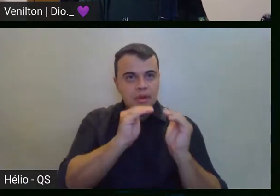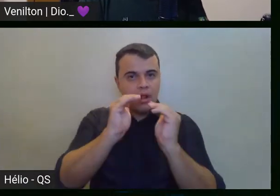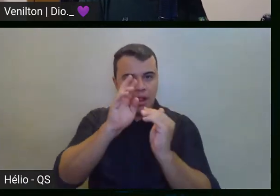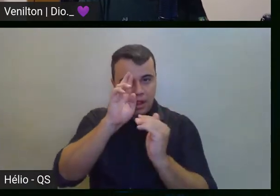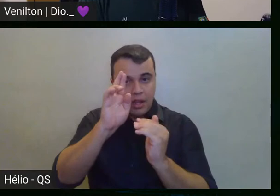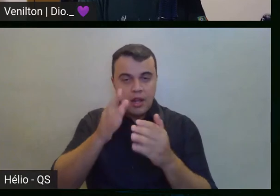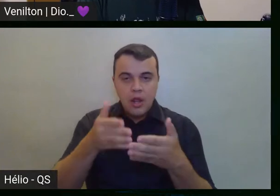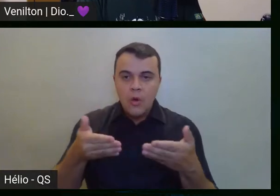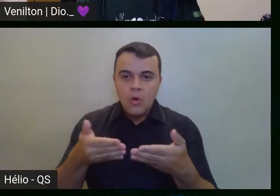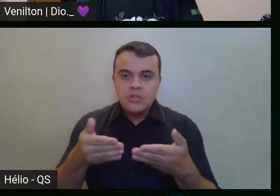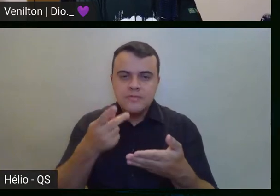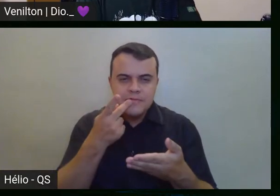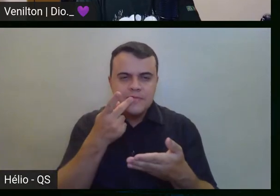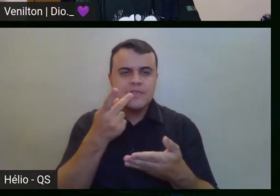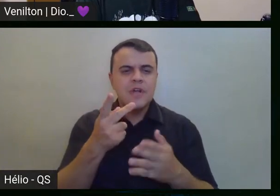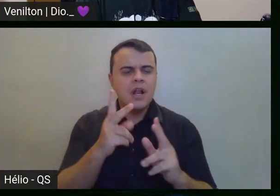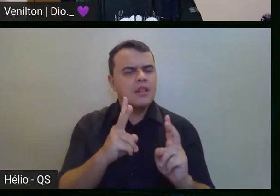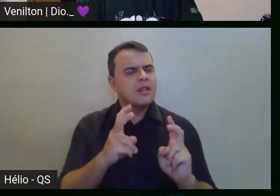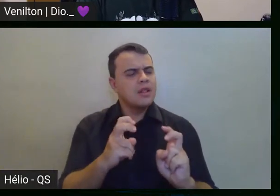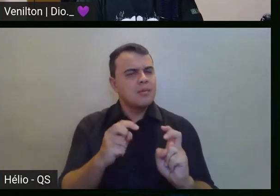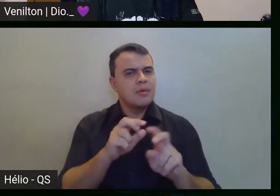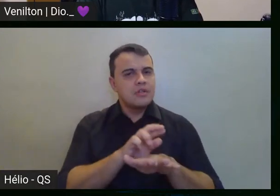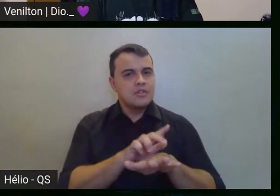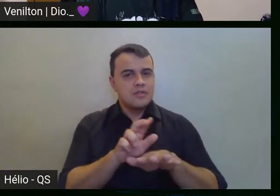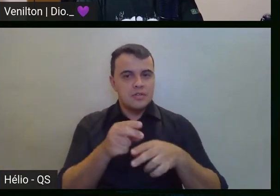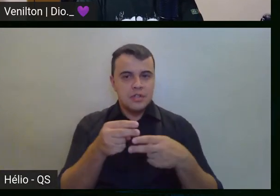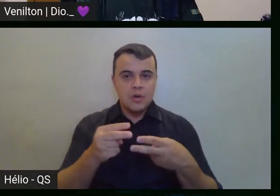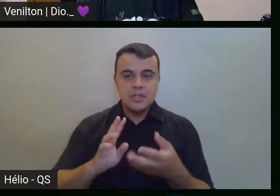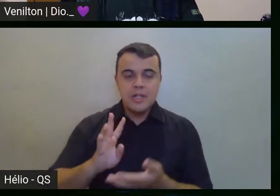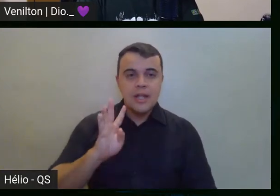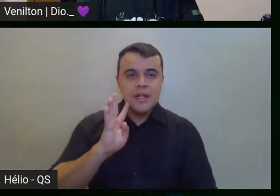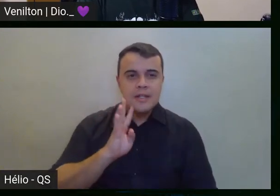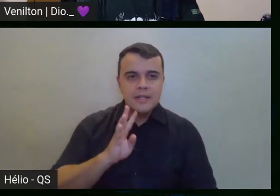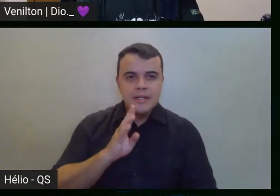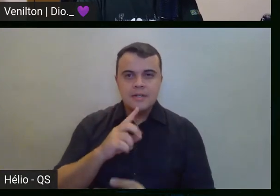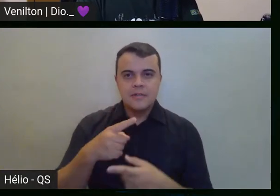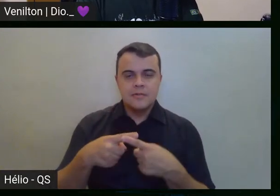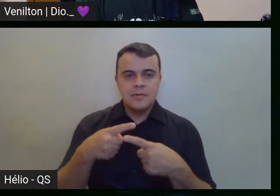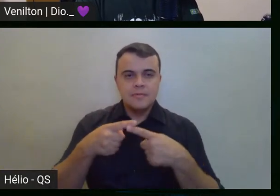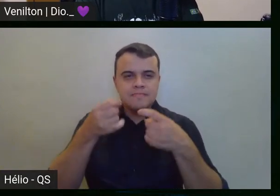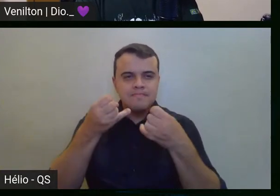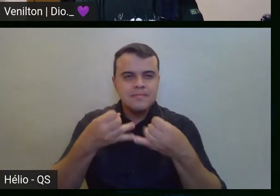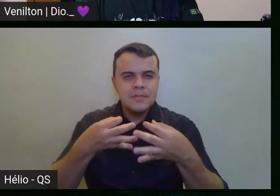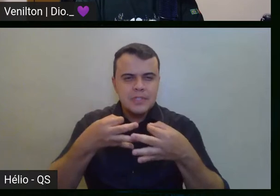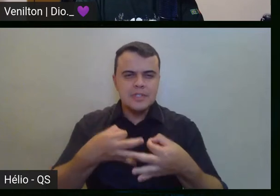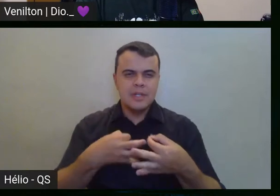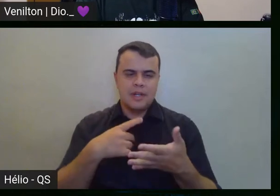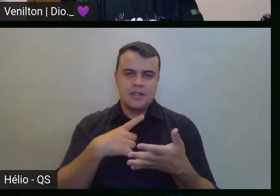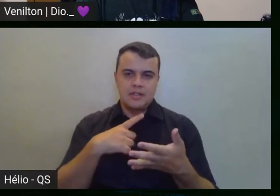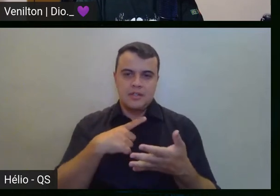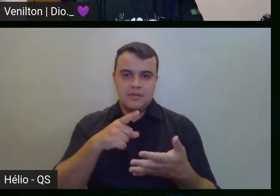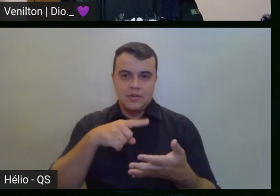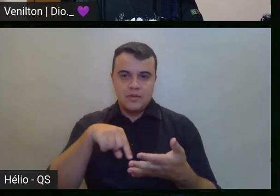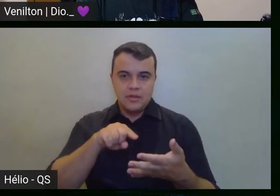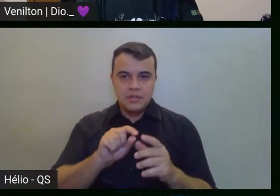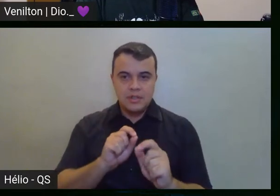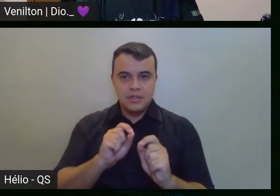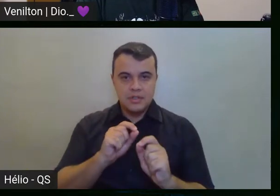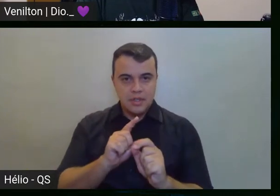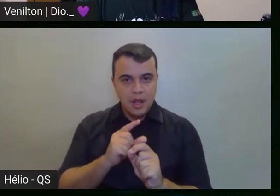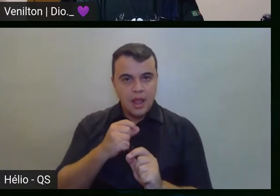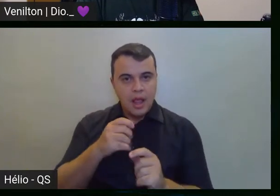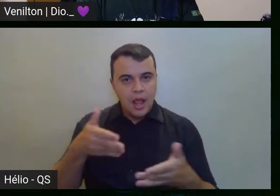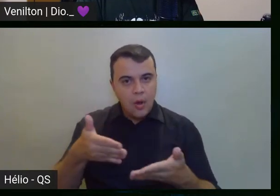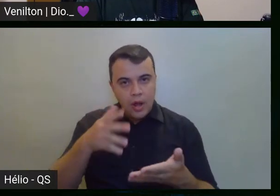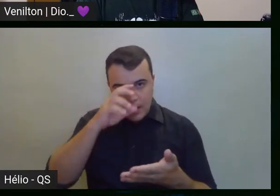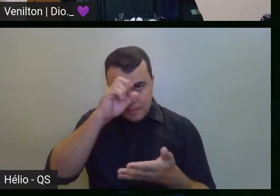que hoje nós vamos falar sobre muitas coisas e eu tenho absoluta certeza que você vai sair daqui muito melhor do que você entrou